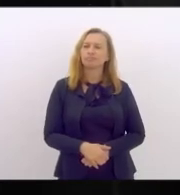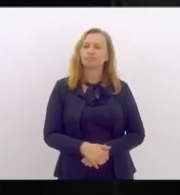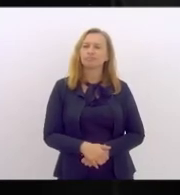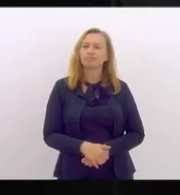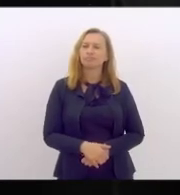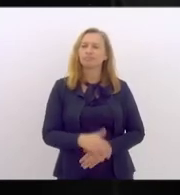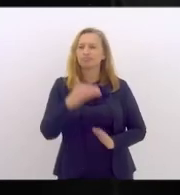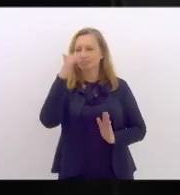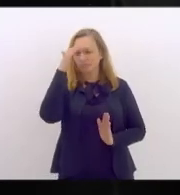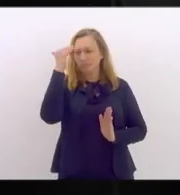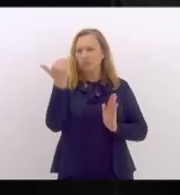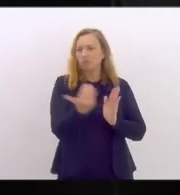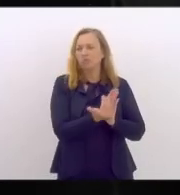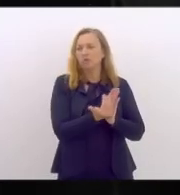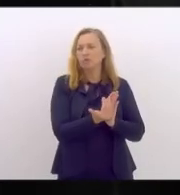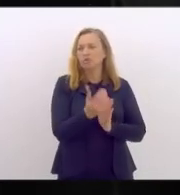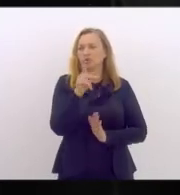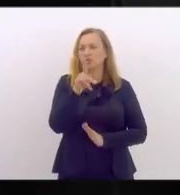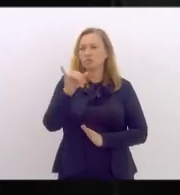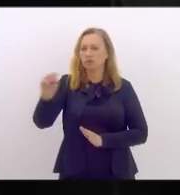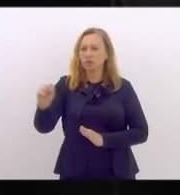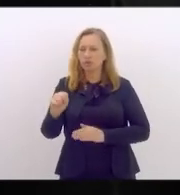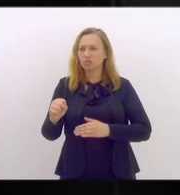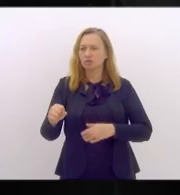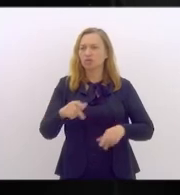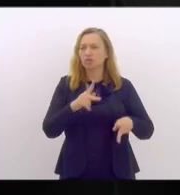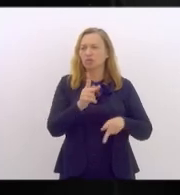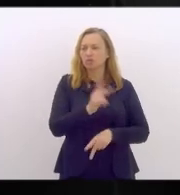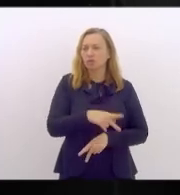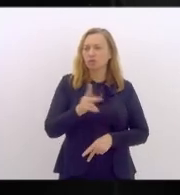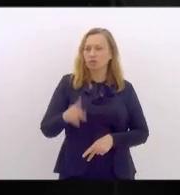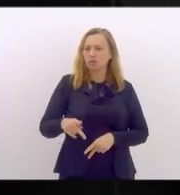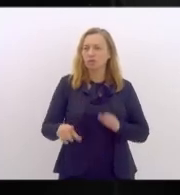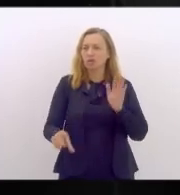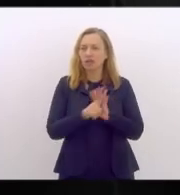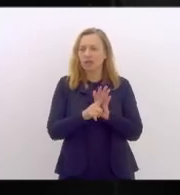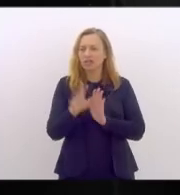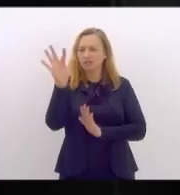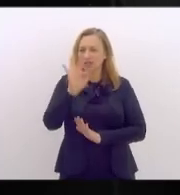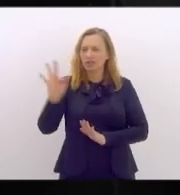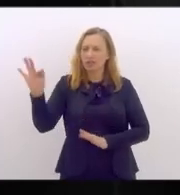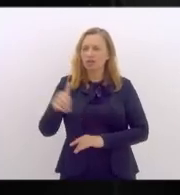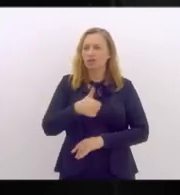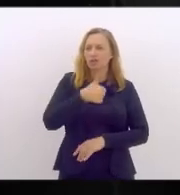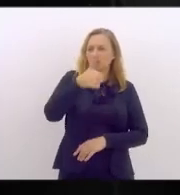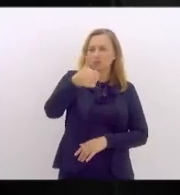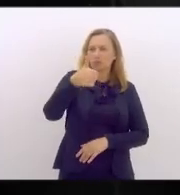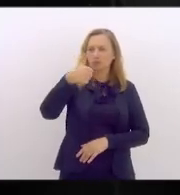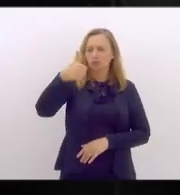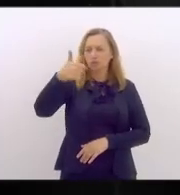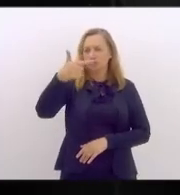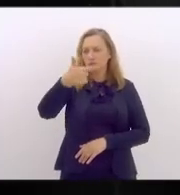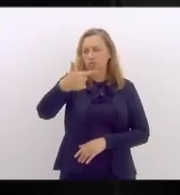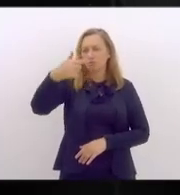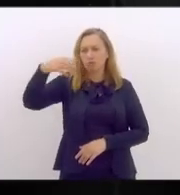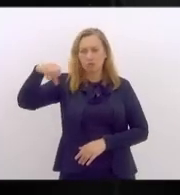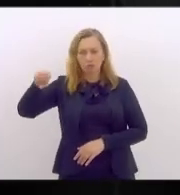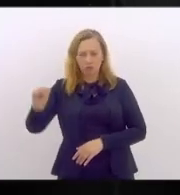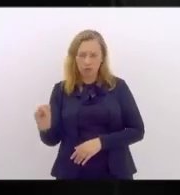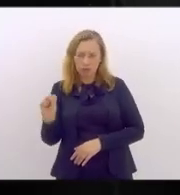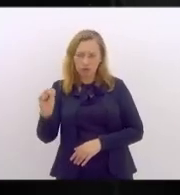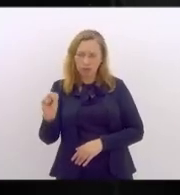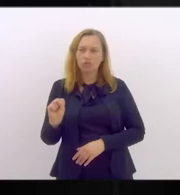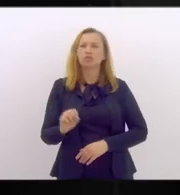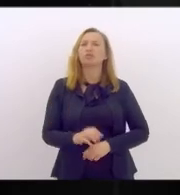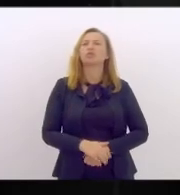do piso Nacional de Magistério lei federal em vigor desde 2008 que garante além do piso salarial